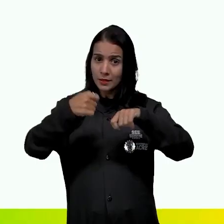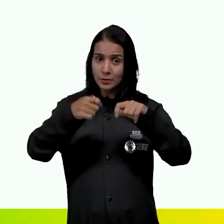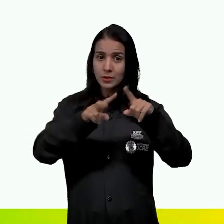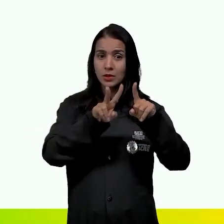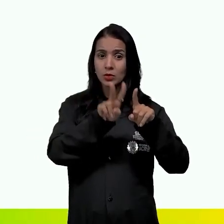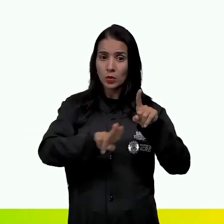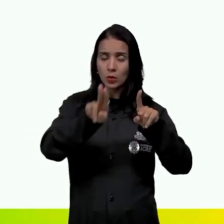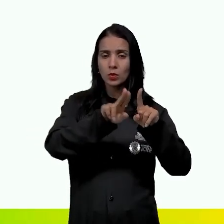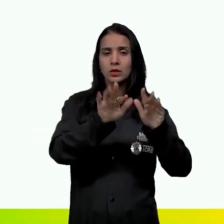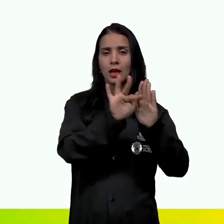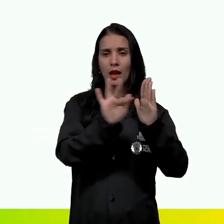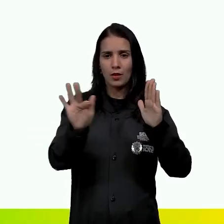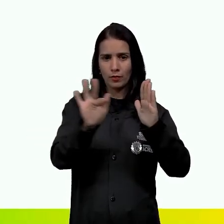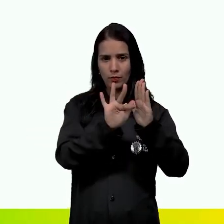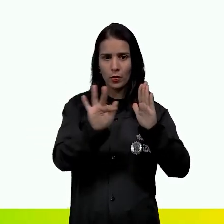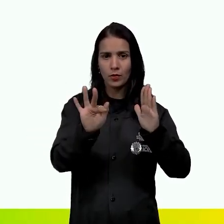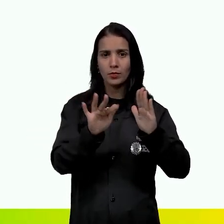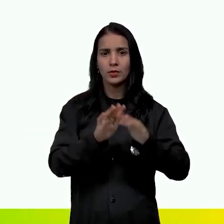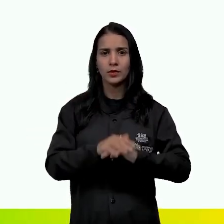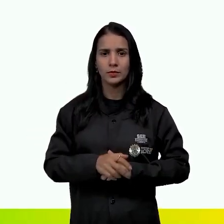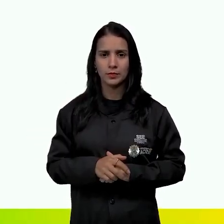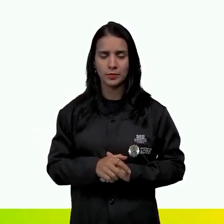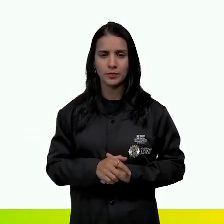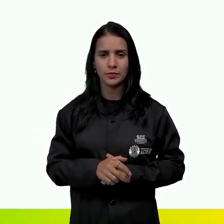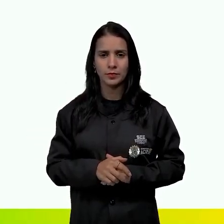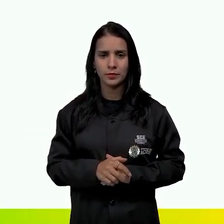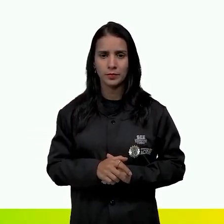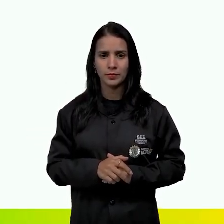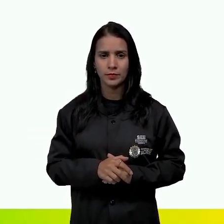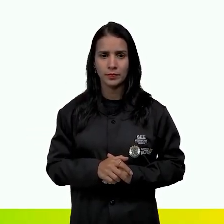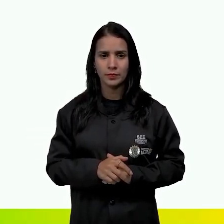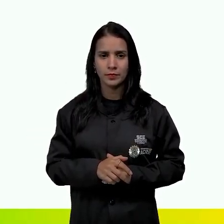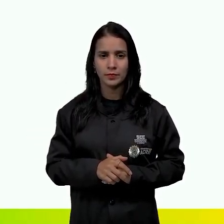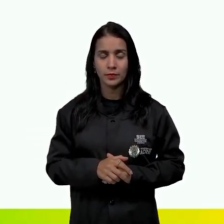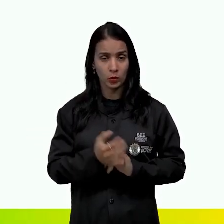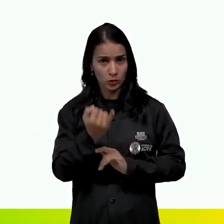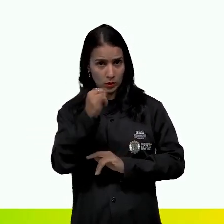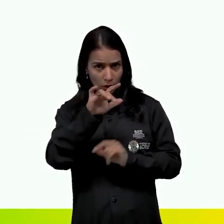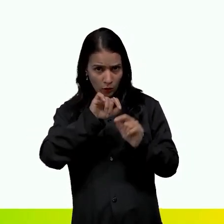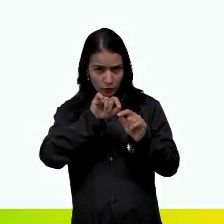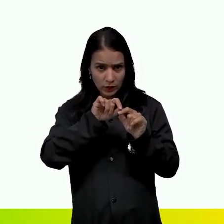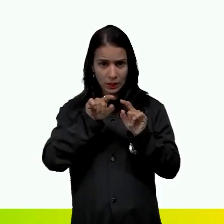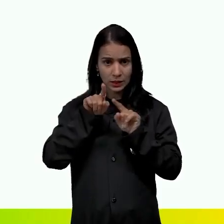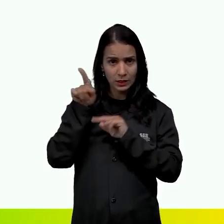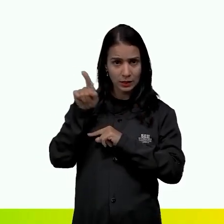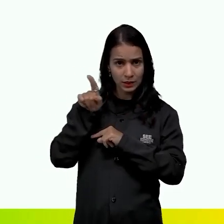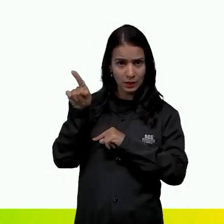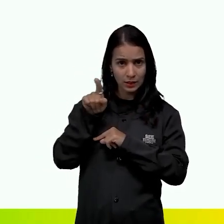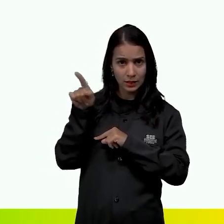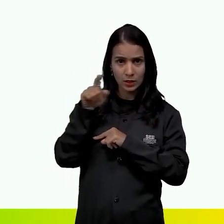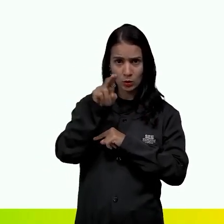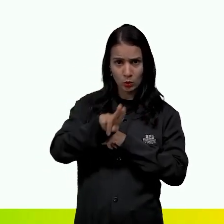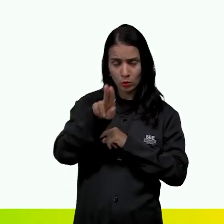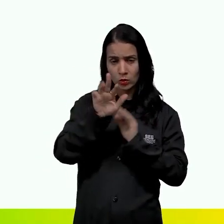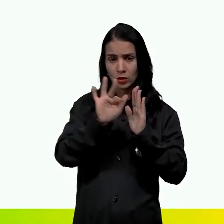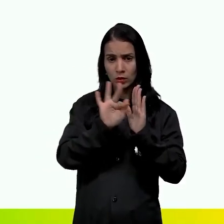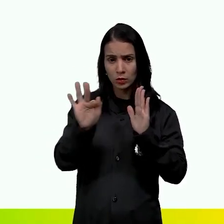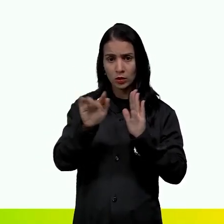2. Ok? Então, faça isso. Quando você fizer isso, agora você sabe que o volume